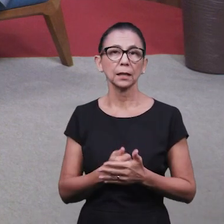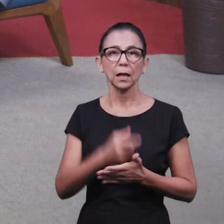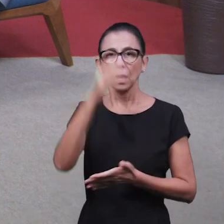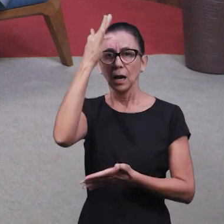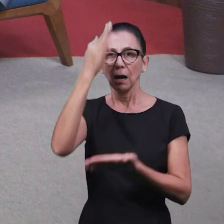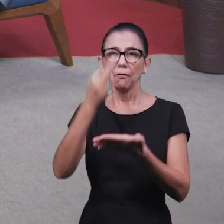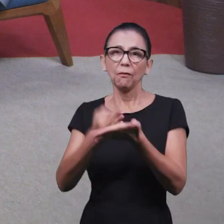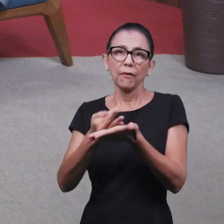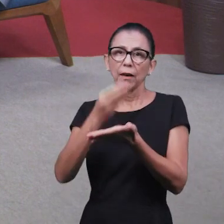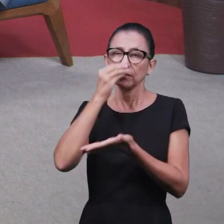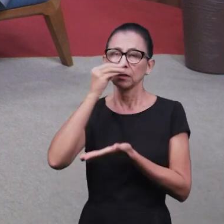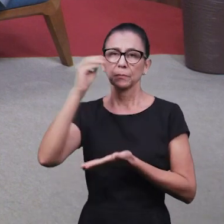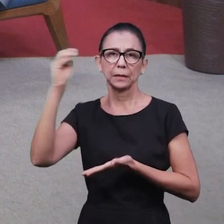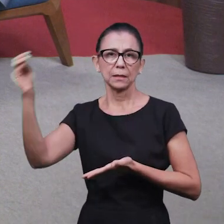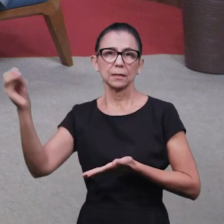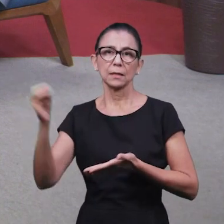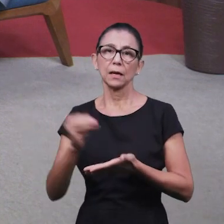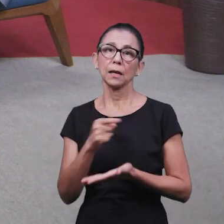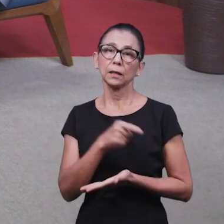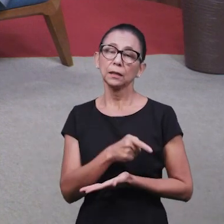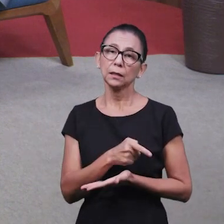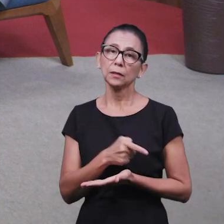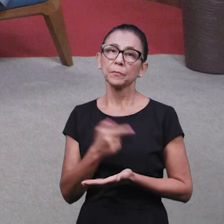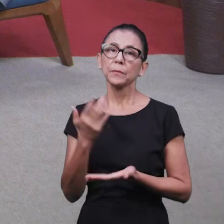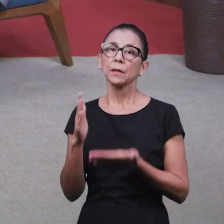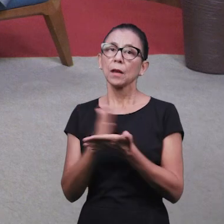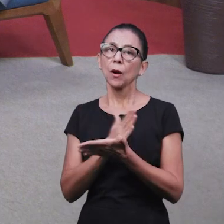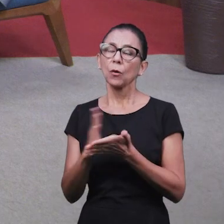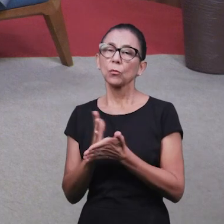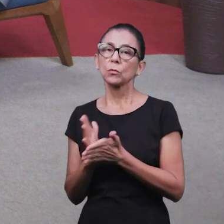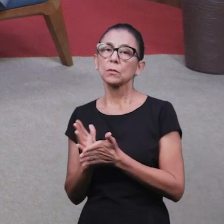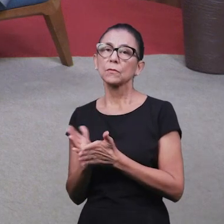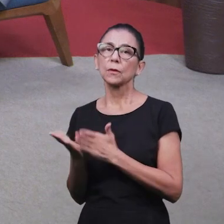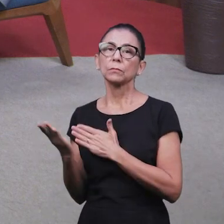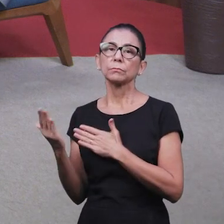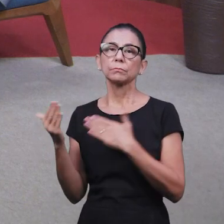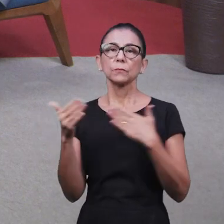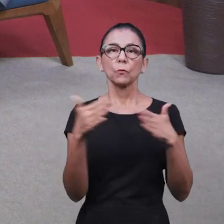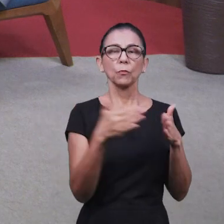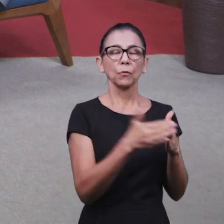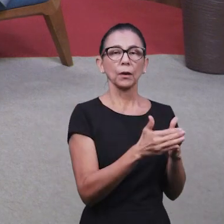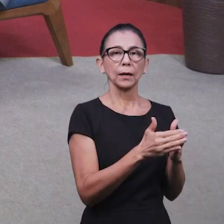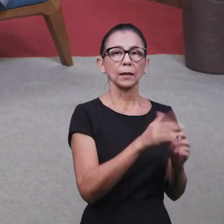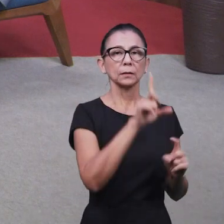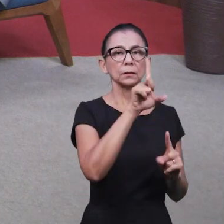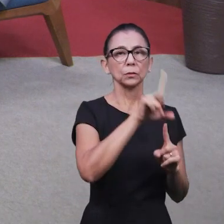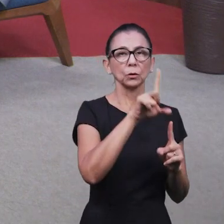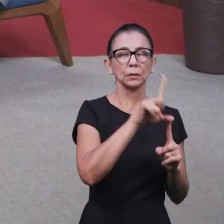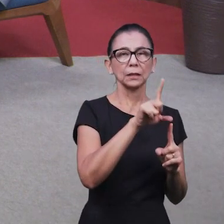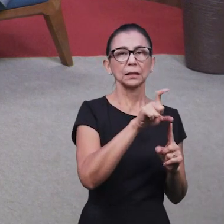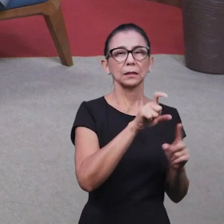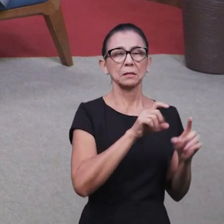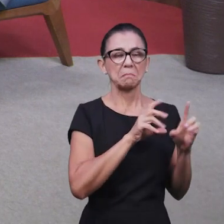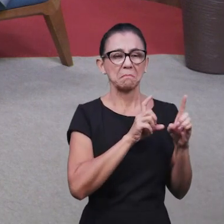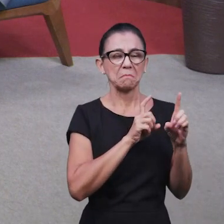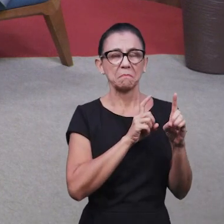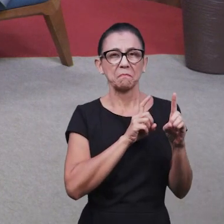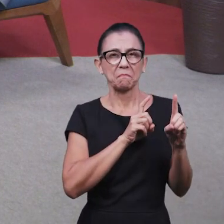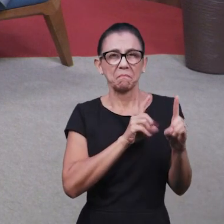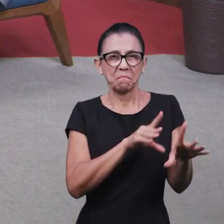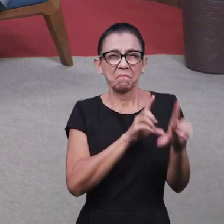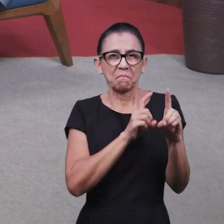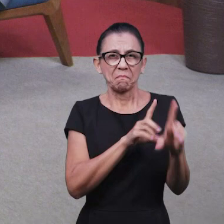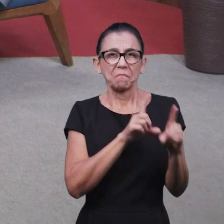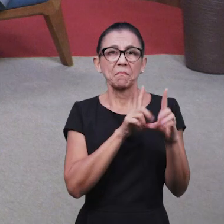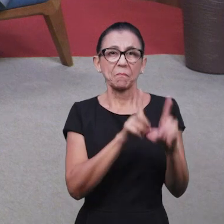os espíritos enganadores e as doutrinas de demônios. Quando a gente fala de últimos tempos, nós estamos, pelo que a palavra diz, falando